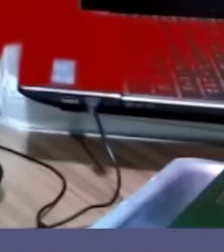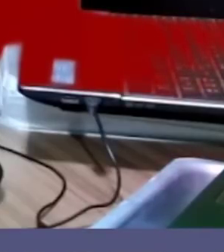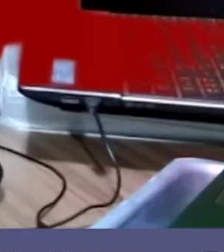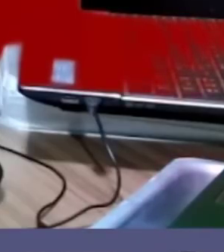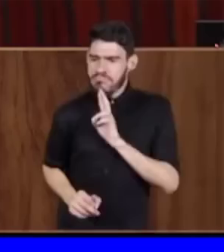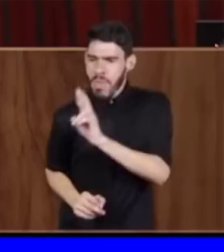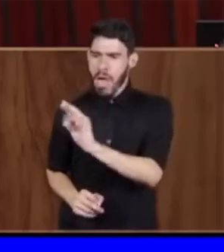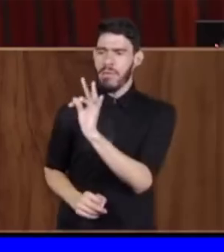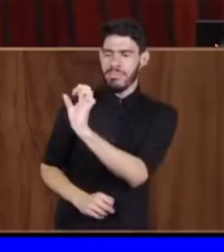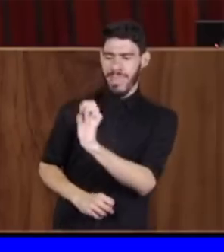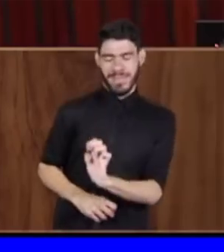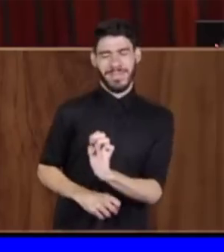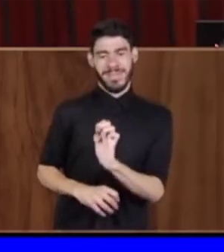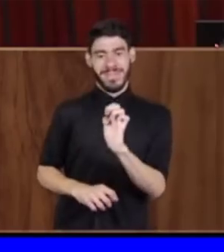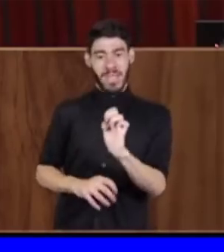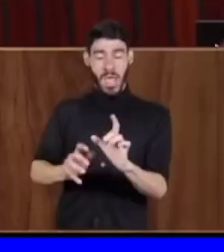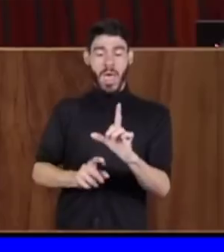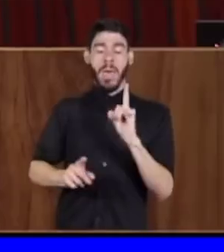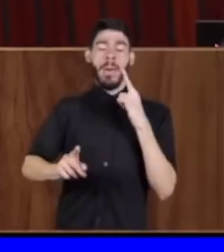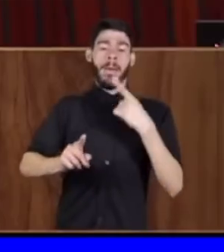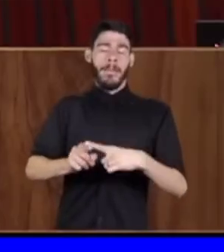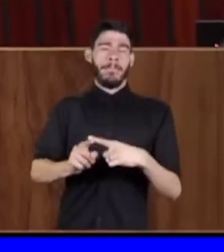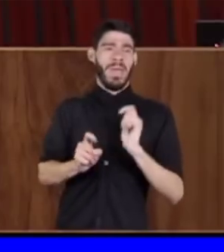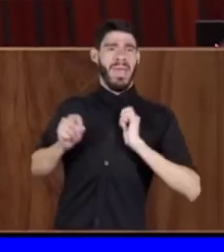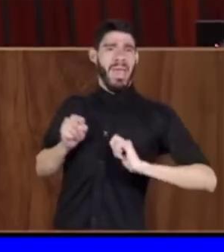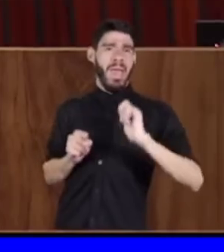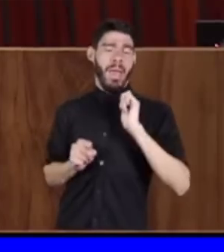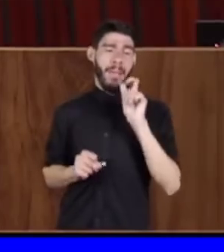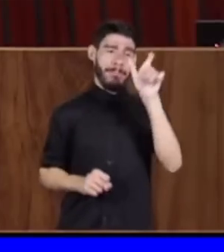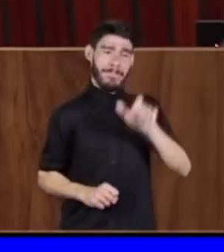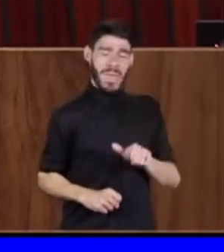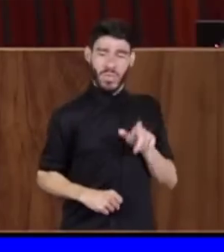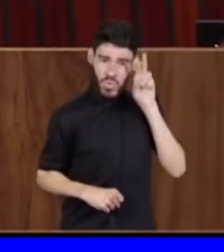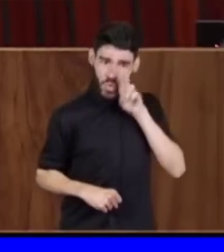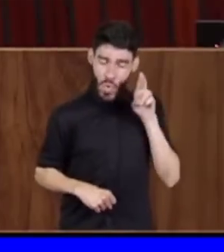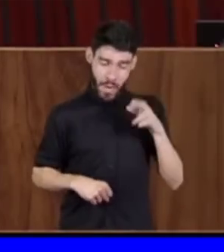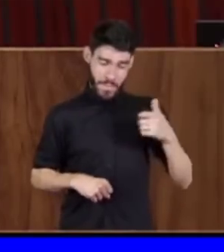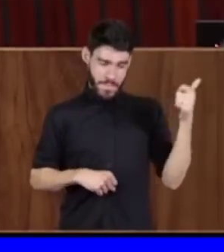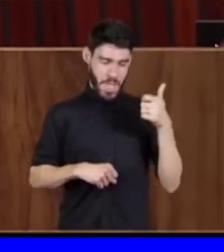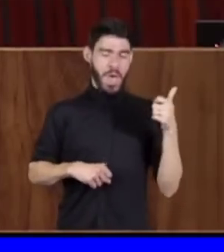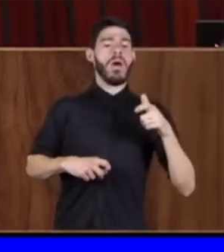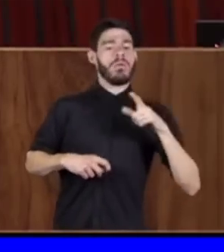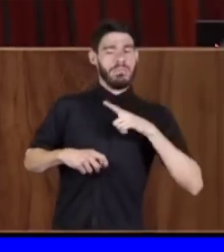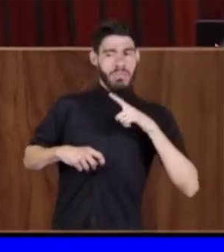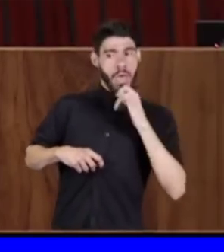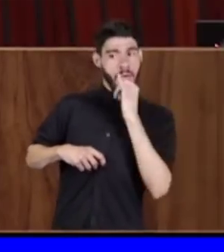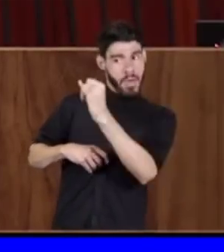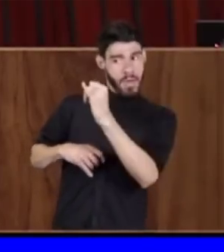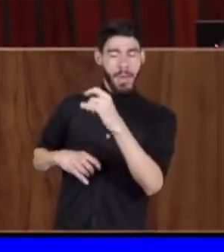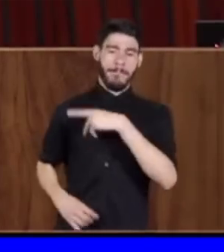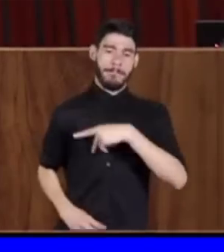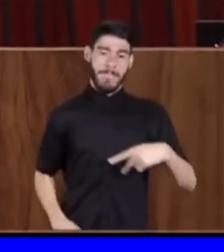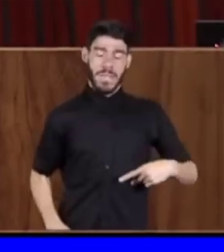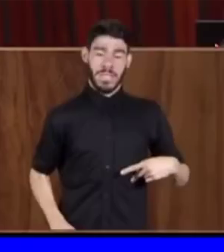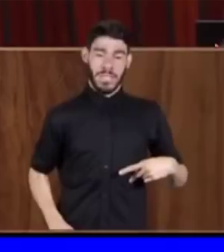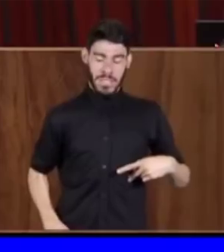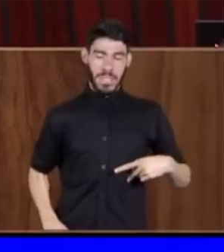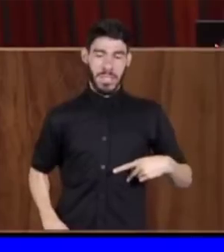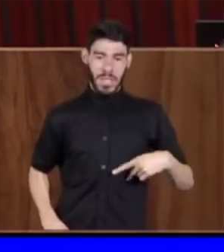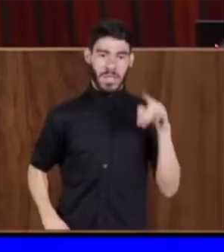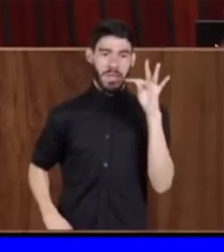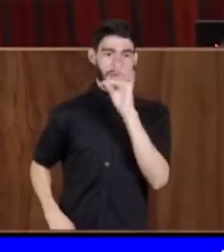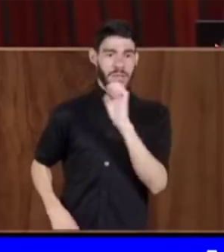Vamos nessa? Ante o incômodo do primeiro investigado, com o alerta do então presidente do TSE